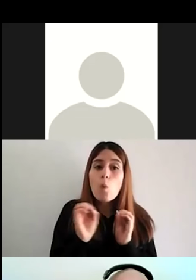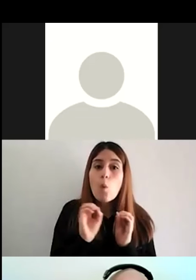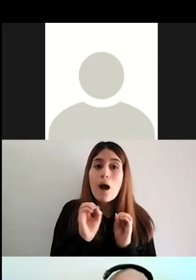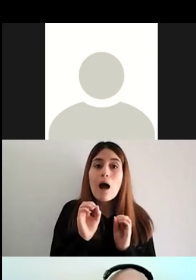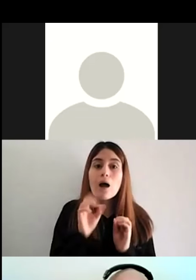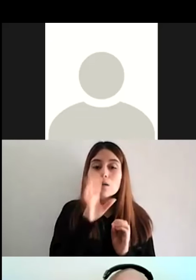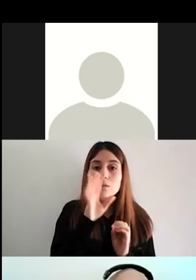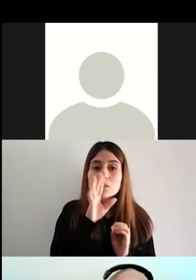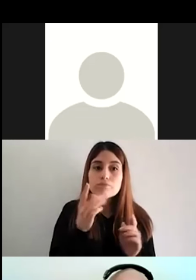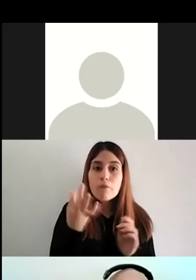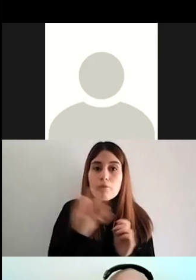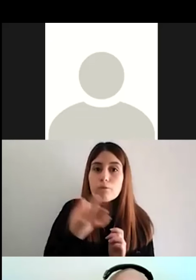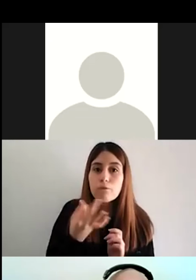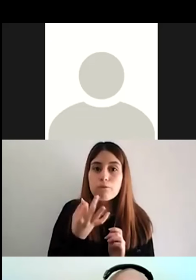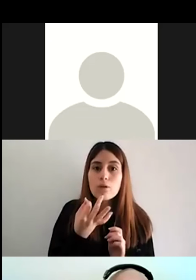consumo